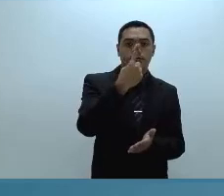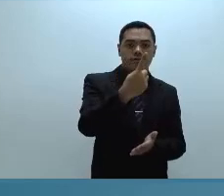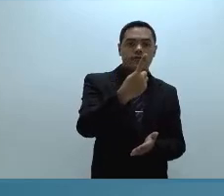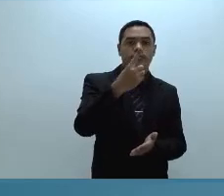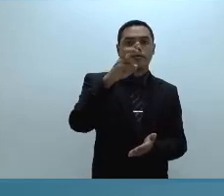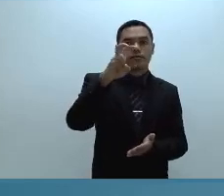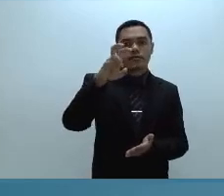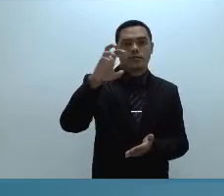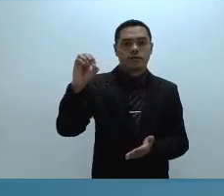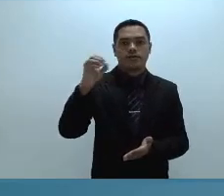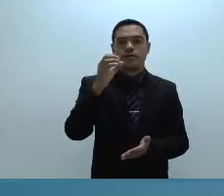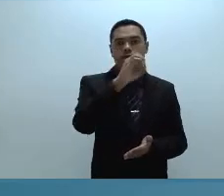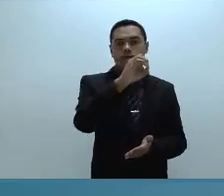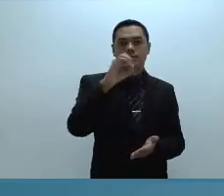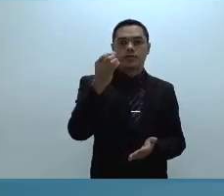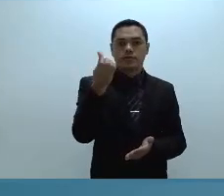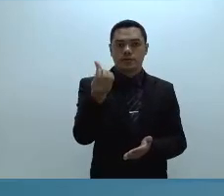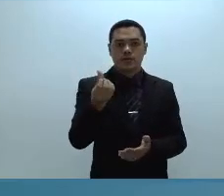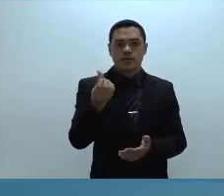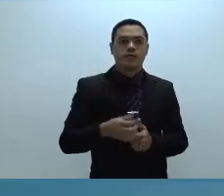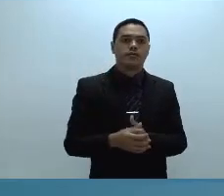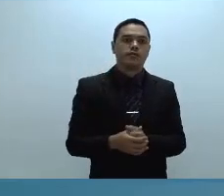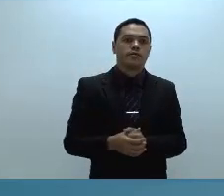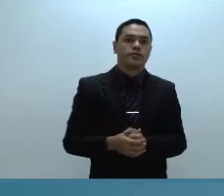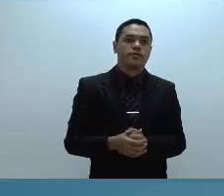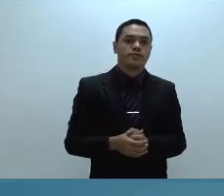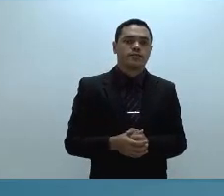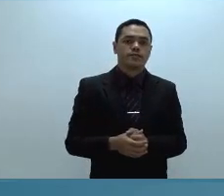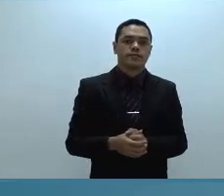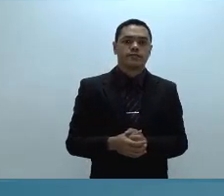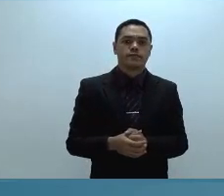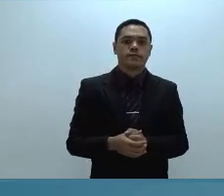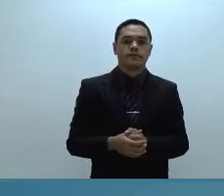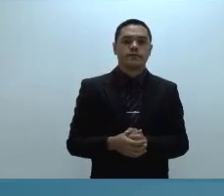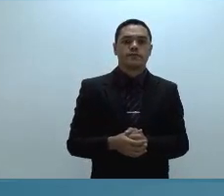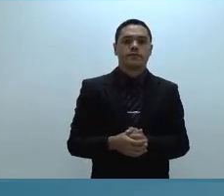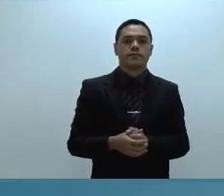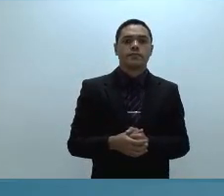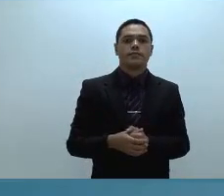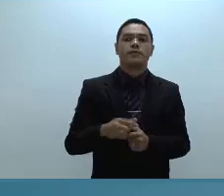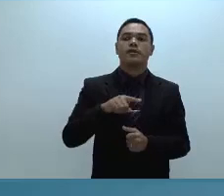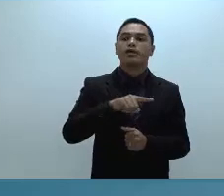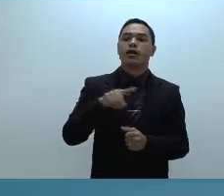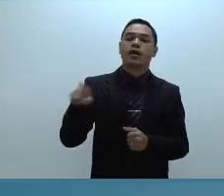150-006, e vamos aqui adiante. A pretensão do recorrente é manifestamente